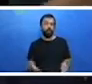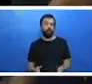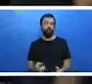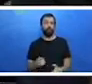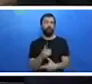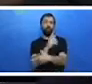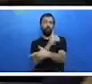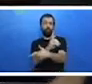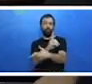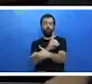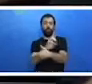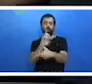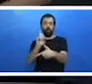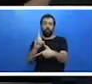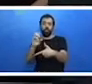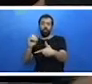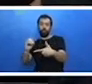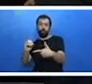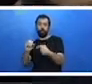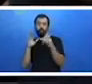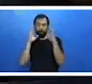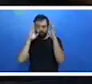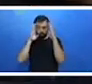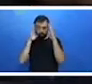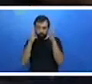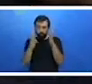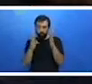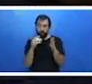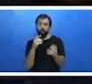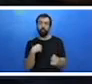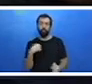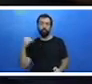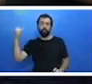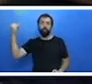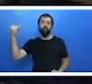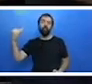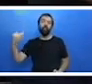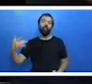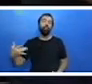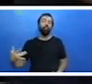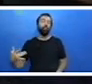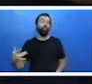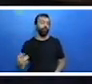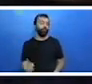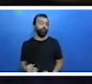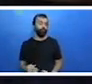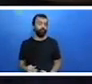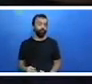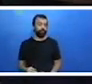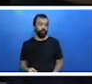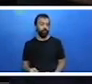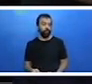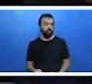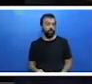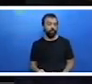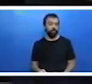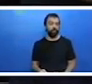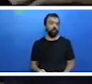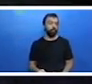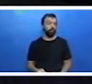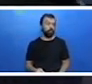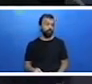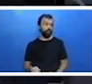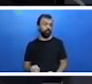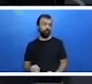quero que vocês observem com muita atenção o que eu vou explicar. Eu tenho 10